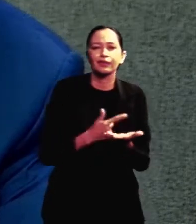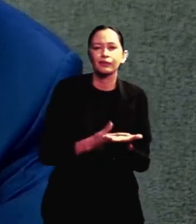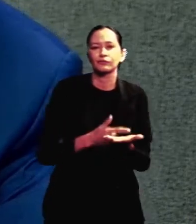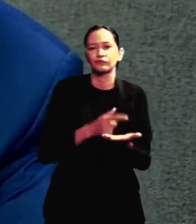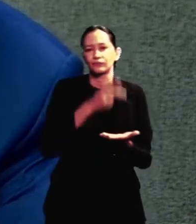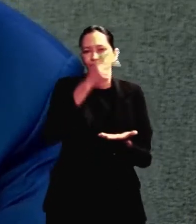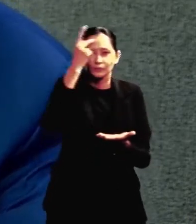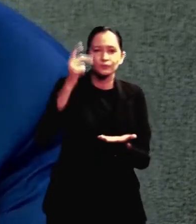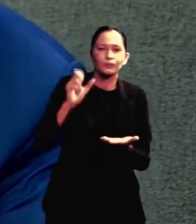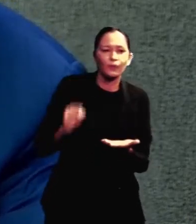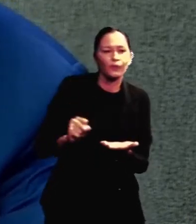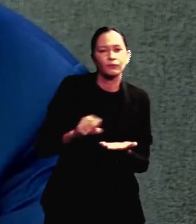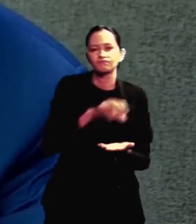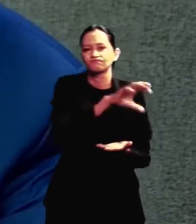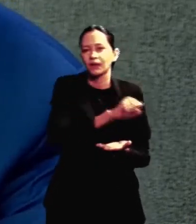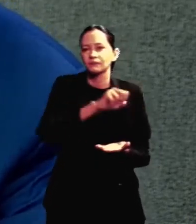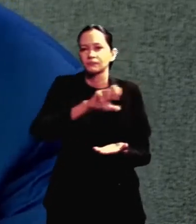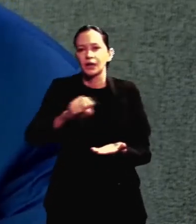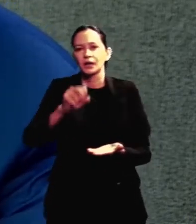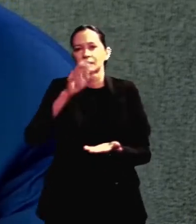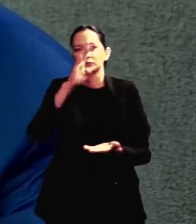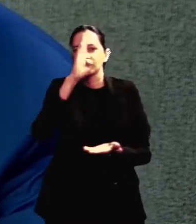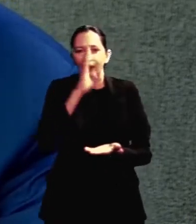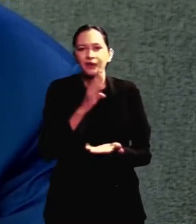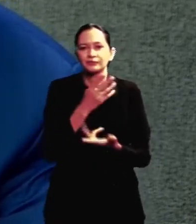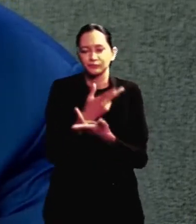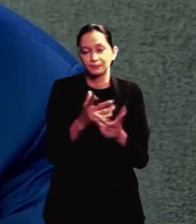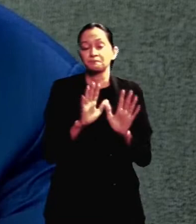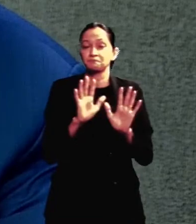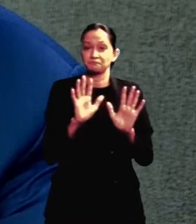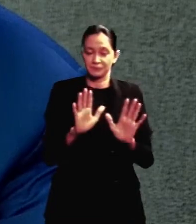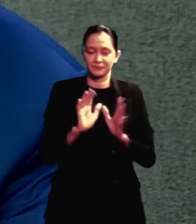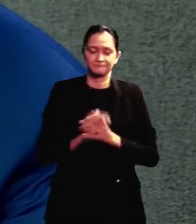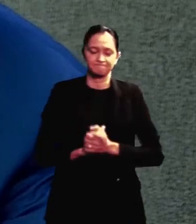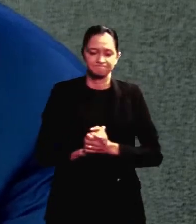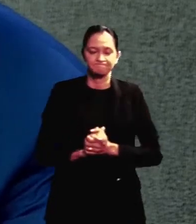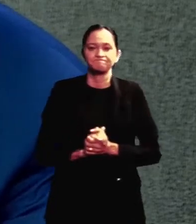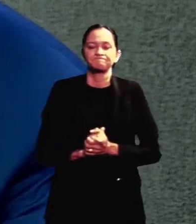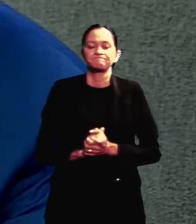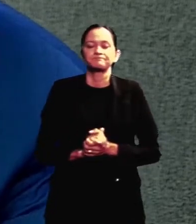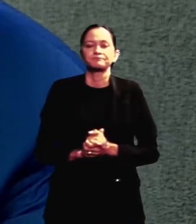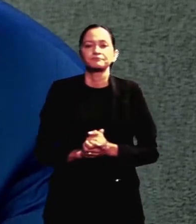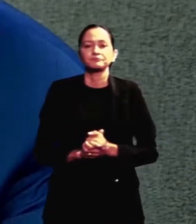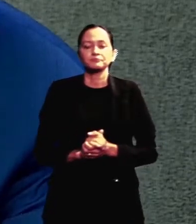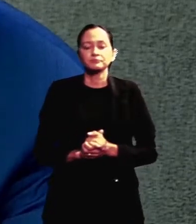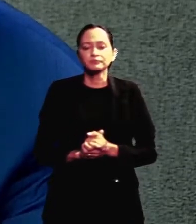no município de Goiânia indispensável. Só que, como nós estamos aqui